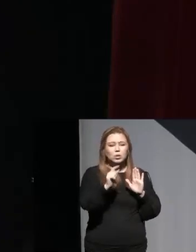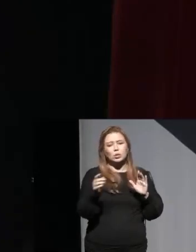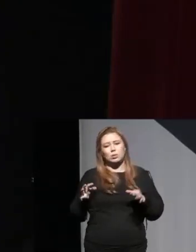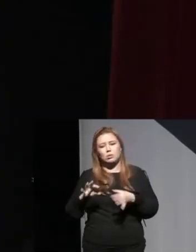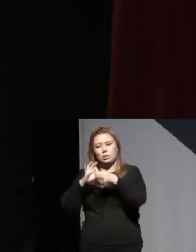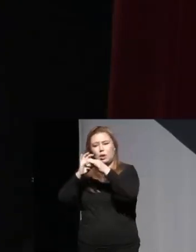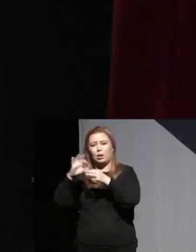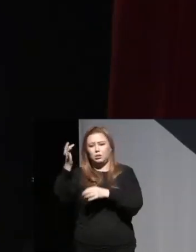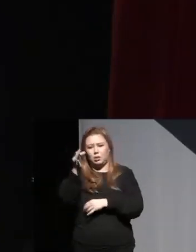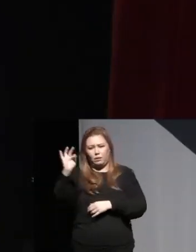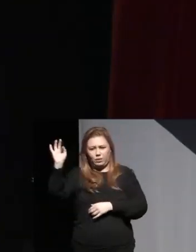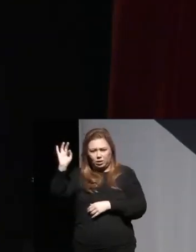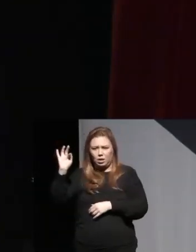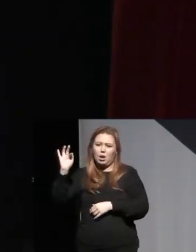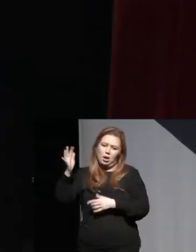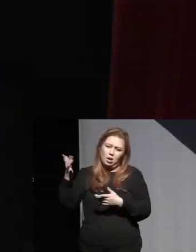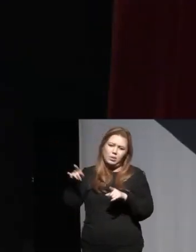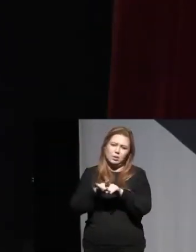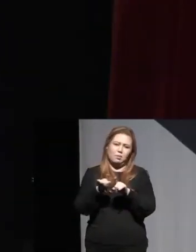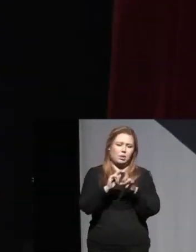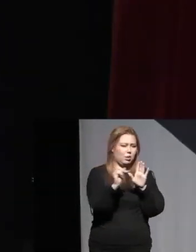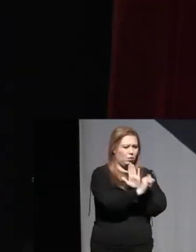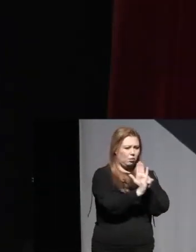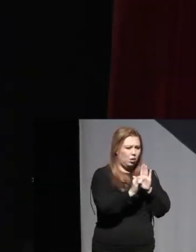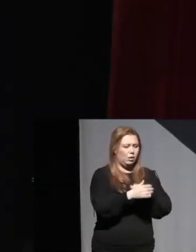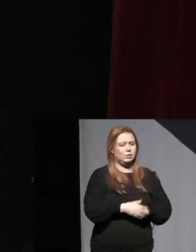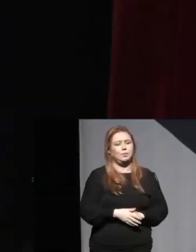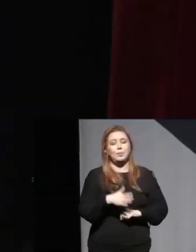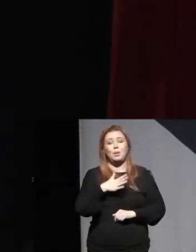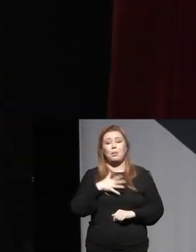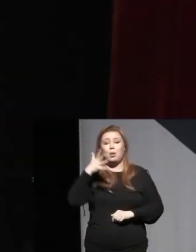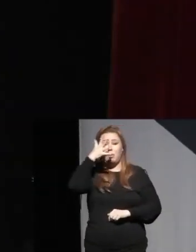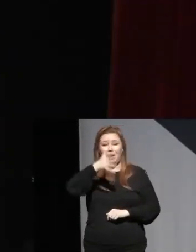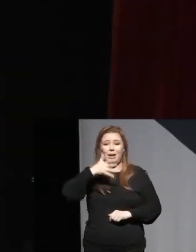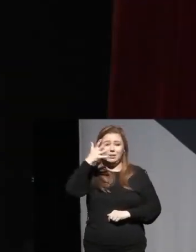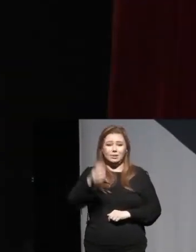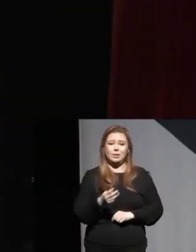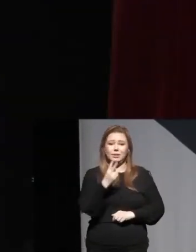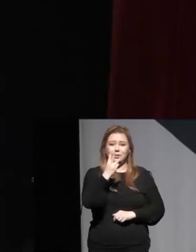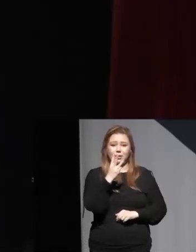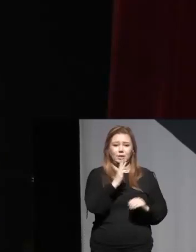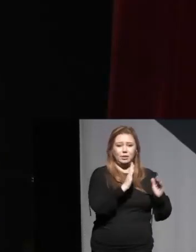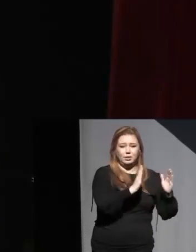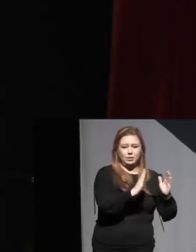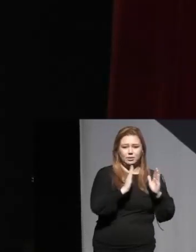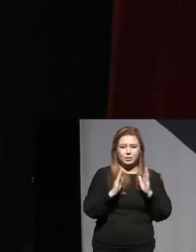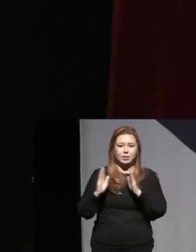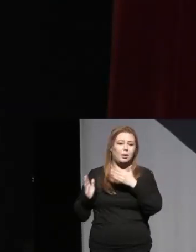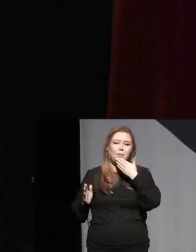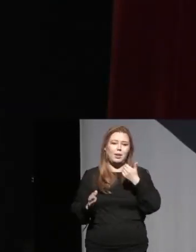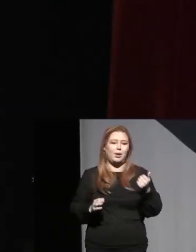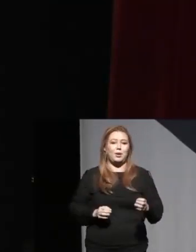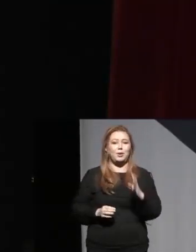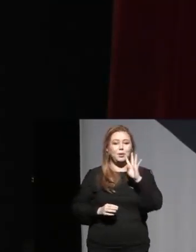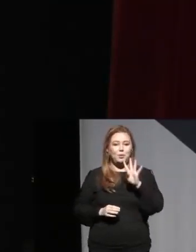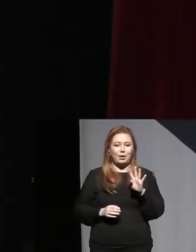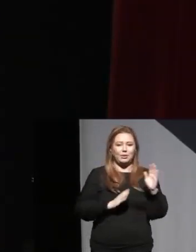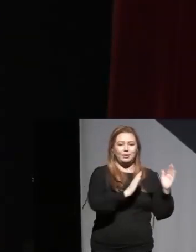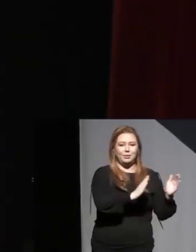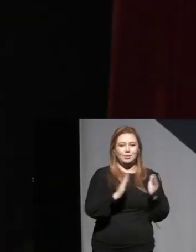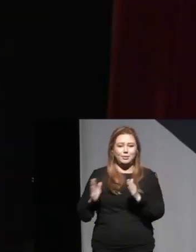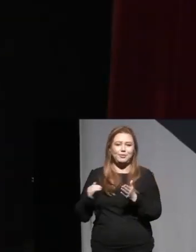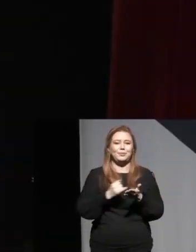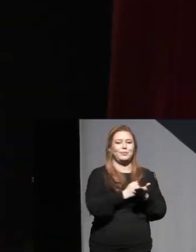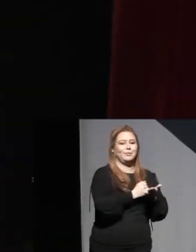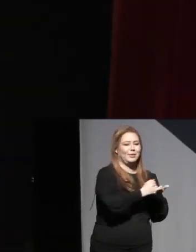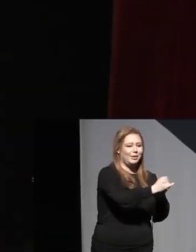federalismo e com a tributação. Eu dividi minha palestra aqui em três partes, melhor, em quatro partes. E a introdução, essa que eu